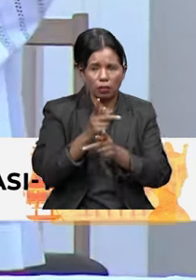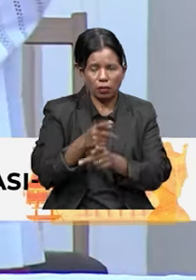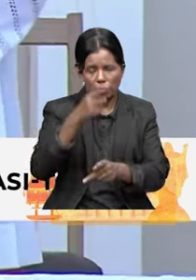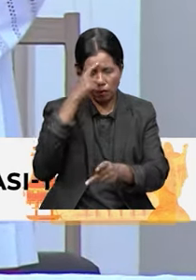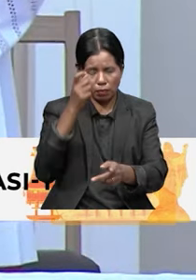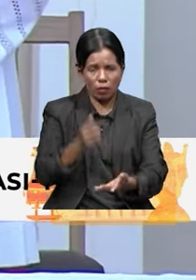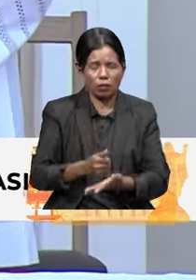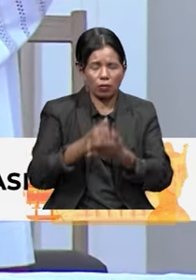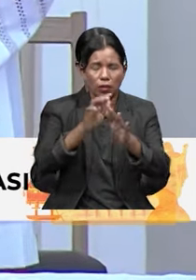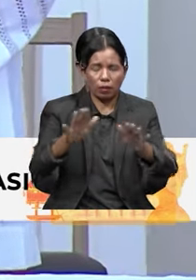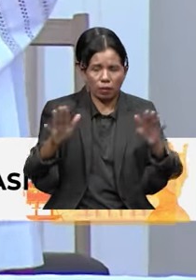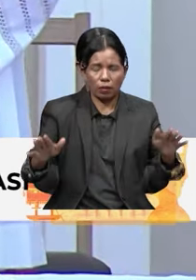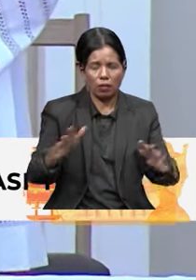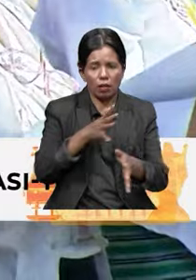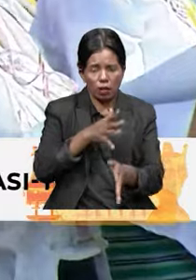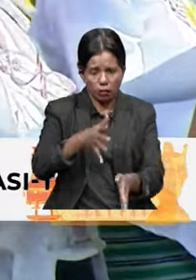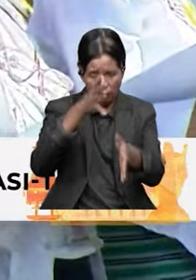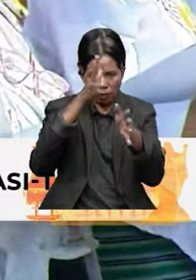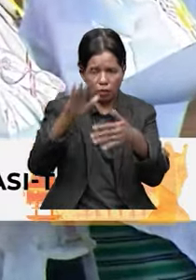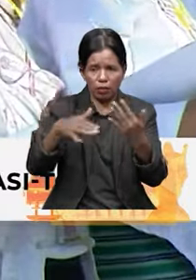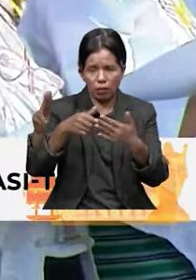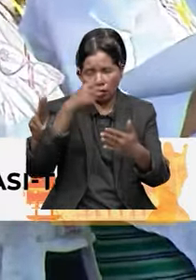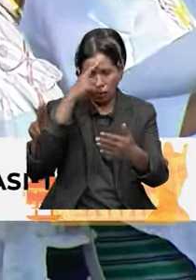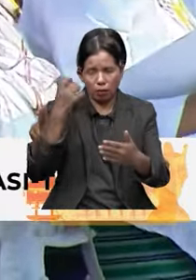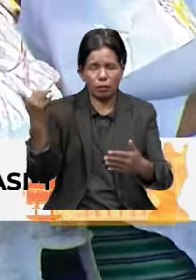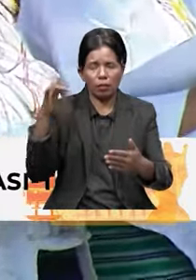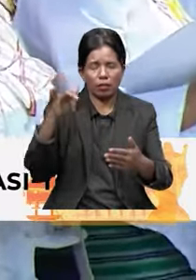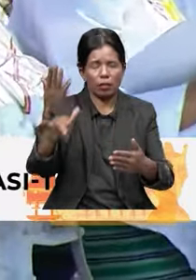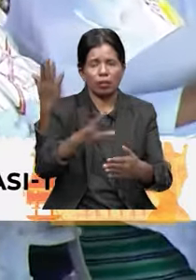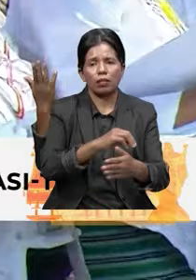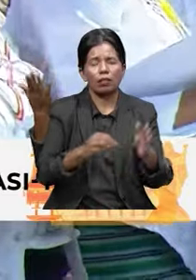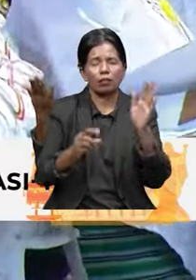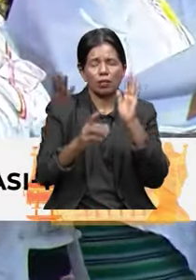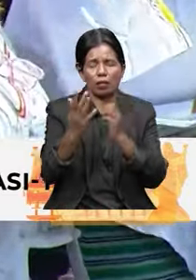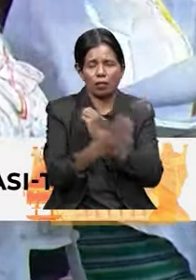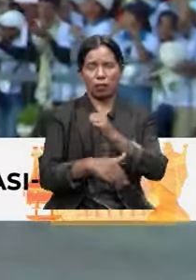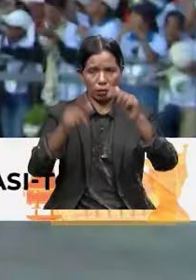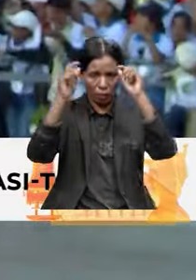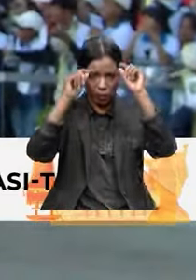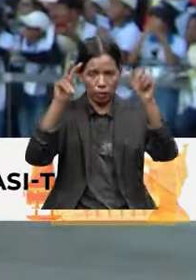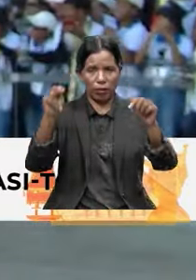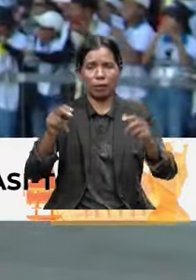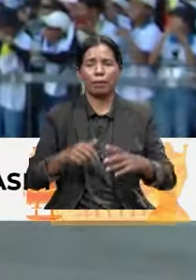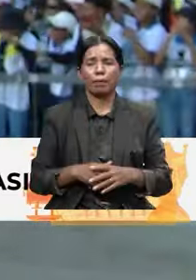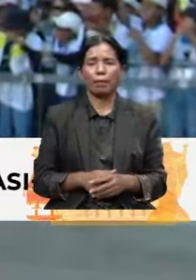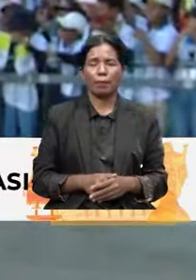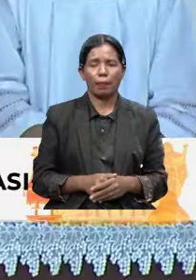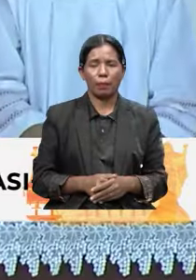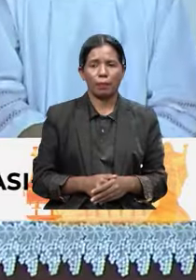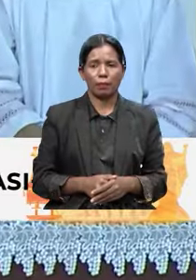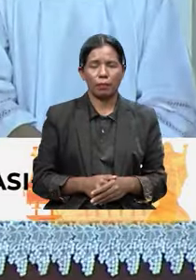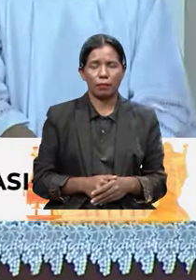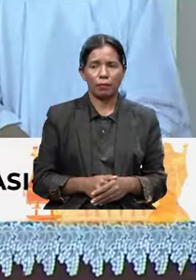matam balabaric, no feric no catua sira, tamba sira ma memória reti morlestinian. Cuidem a seus